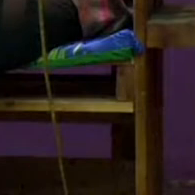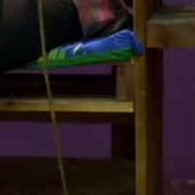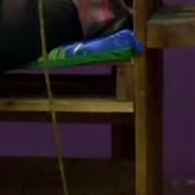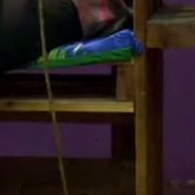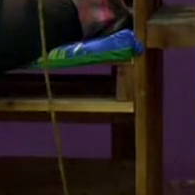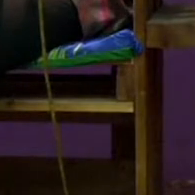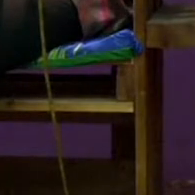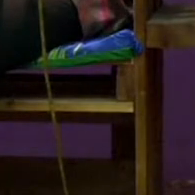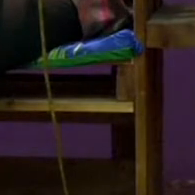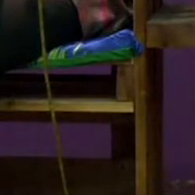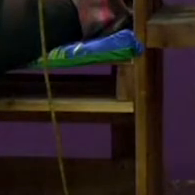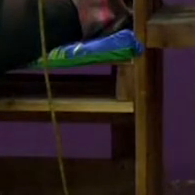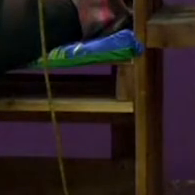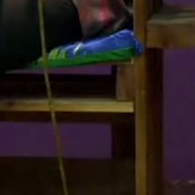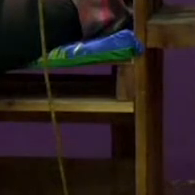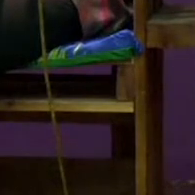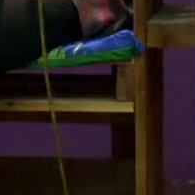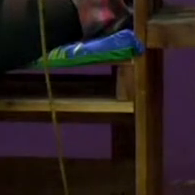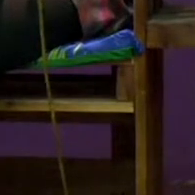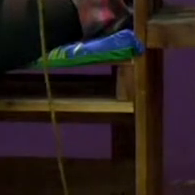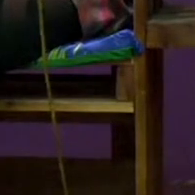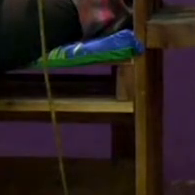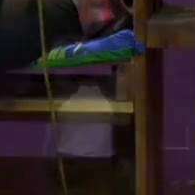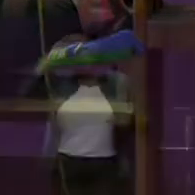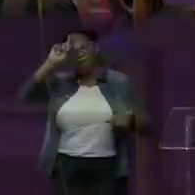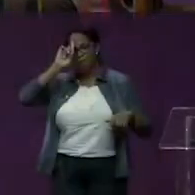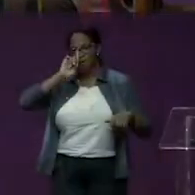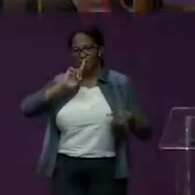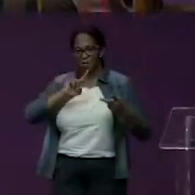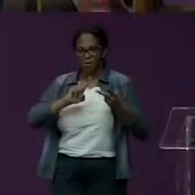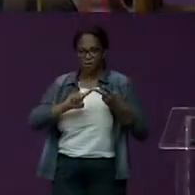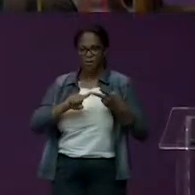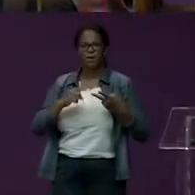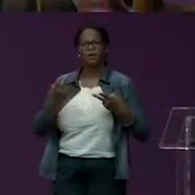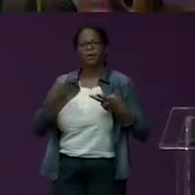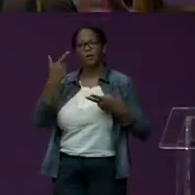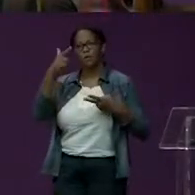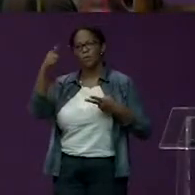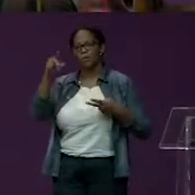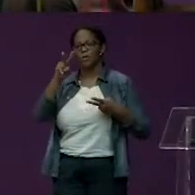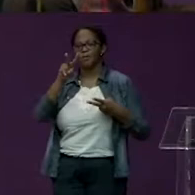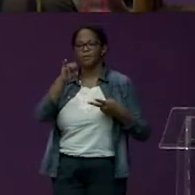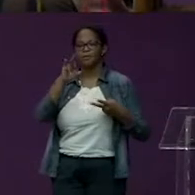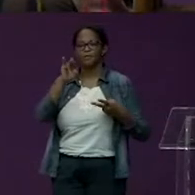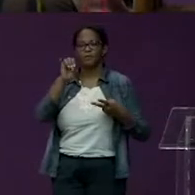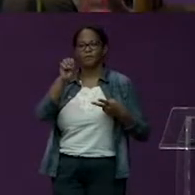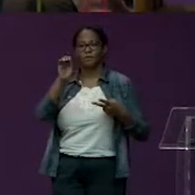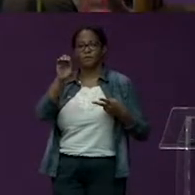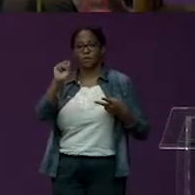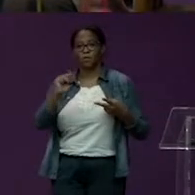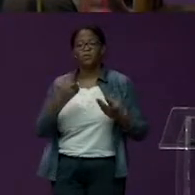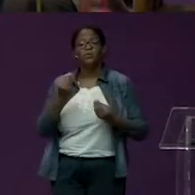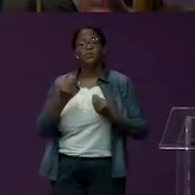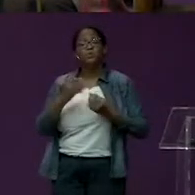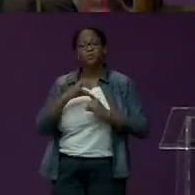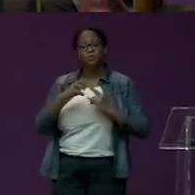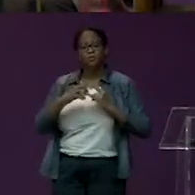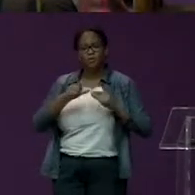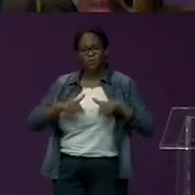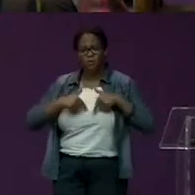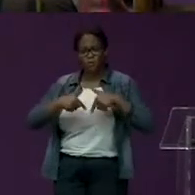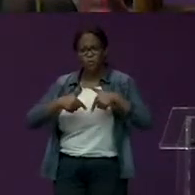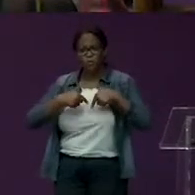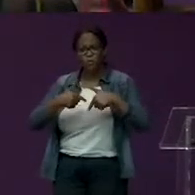momento, né, com o crescimento dos casos de febre amarela, com o avanço de outras arboviroses, né, como é que a Fiocruz tem contribuído nesses últimos